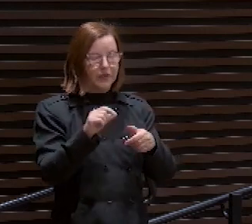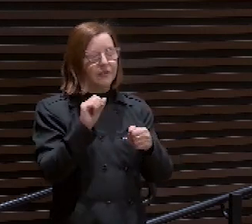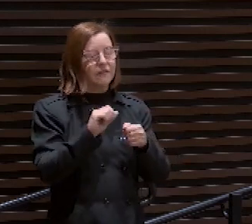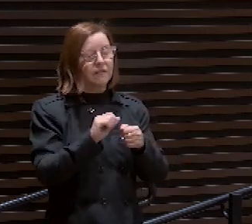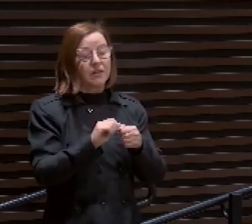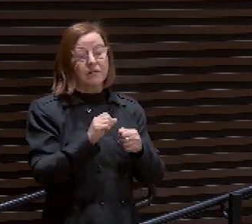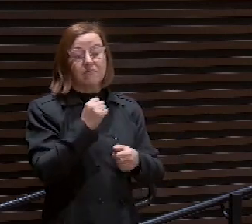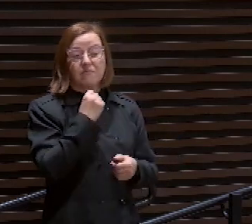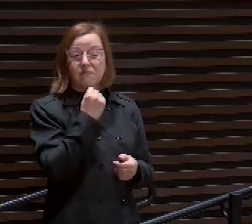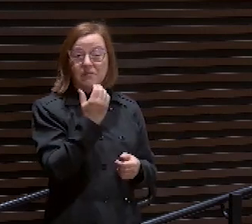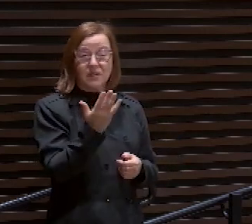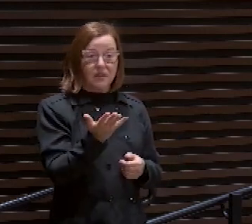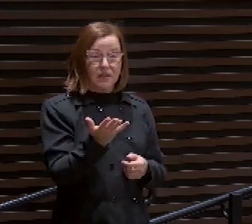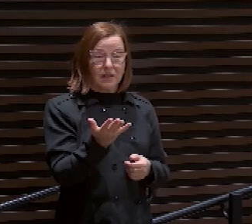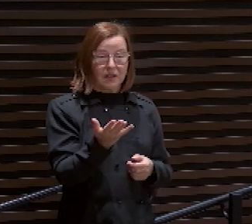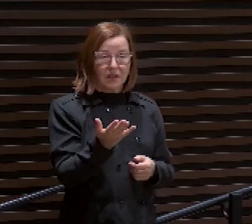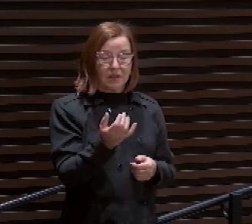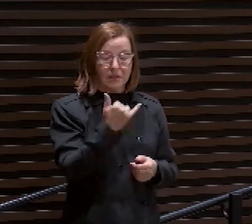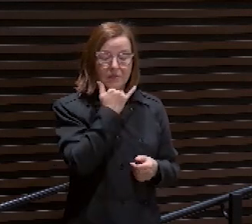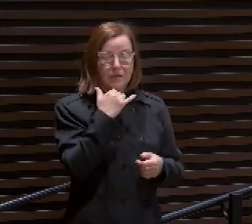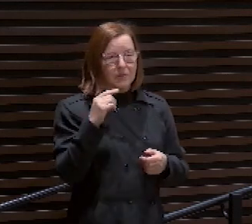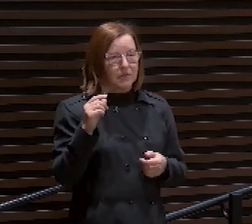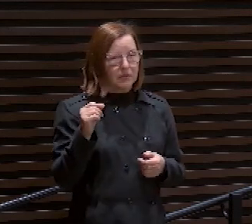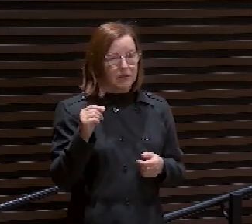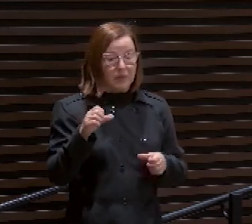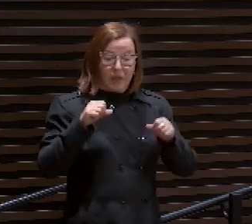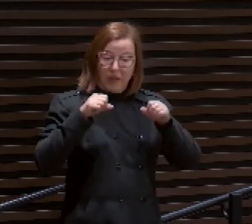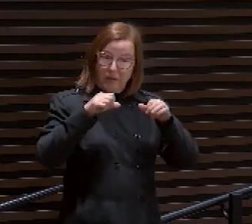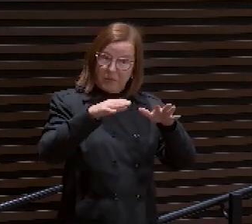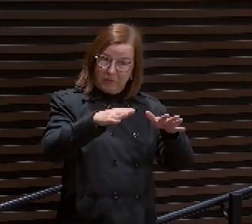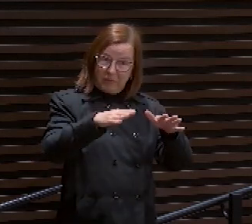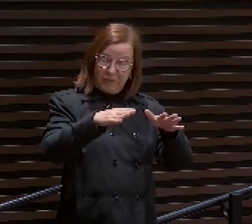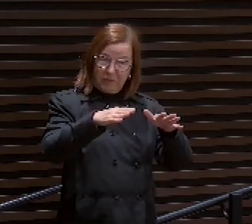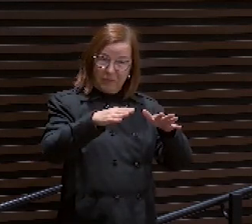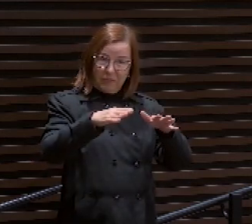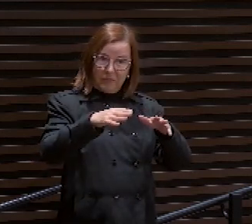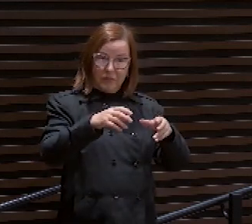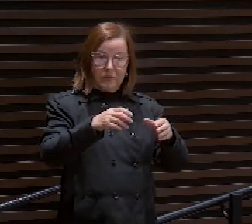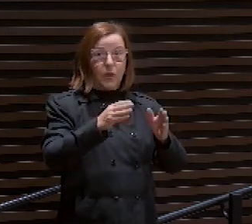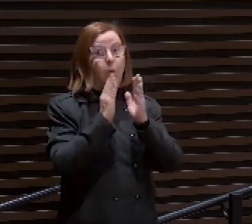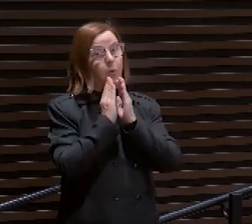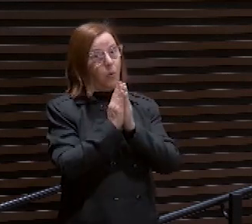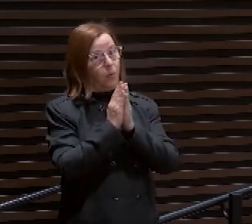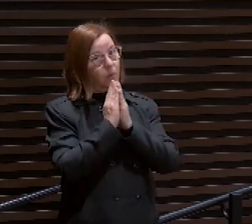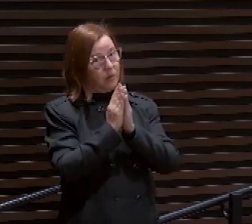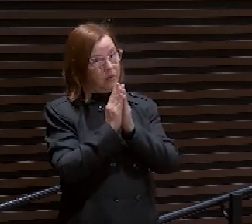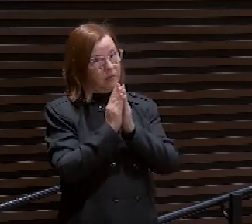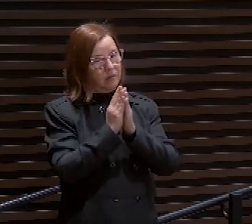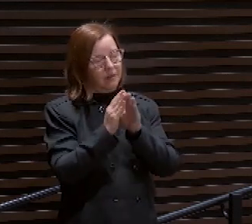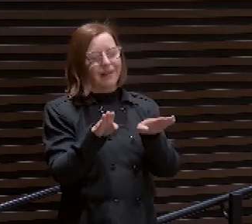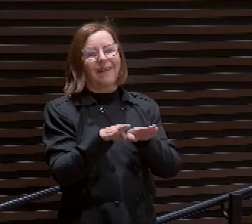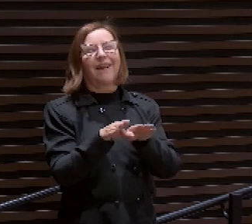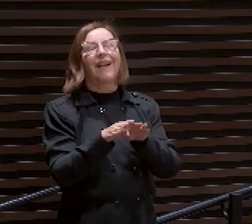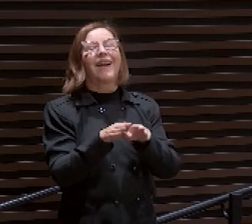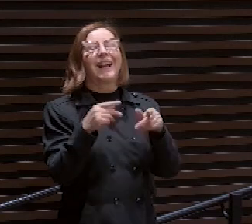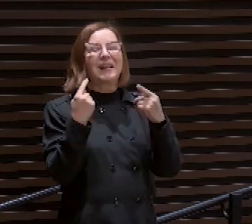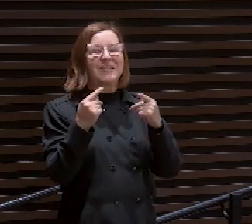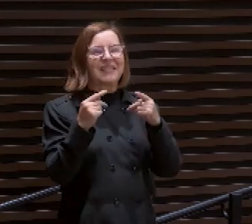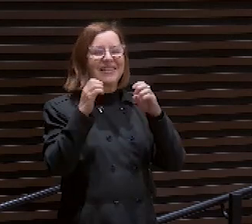perdoando, abençoando e intercedendo. e também pregando o evangelho da